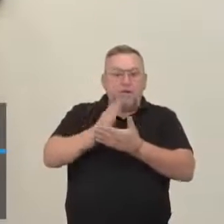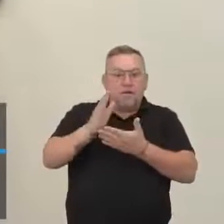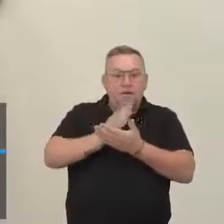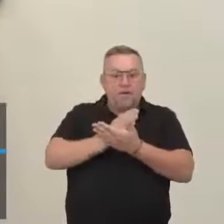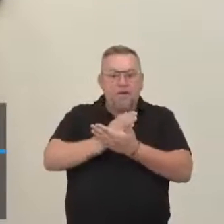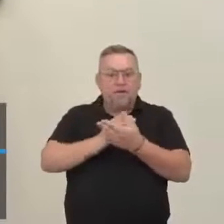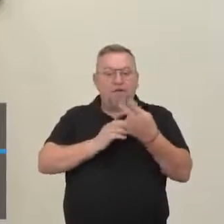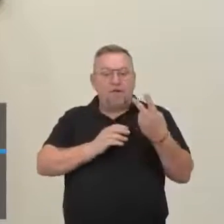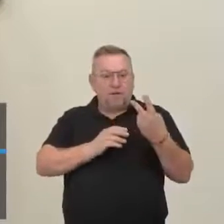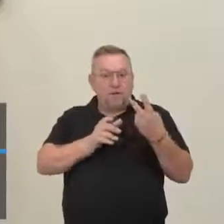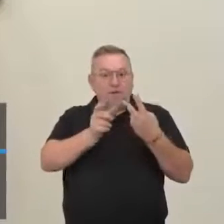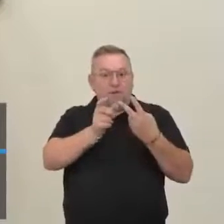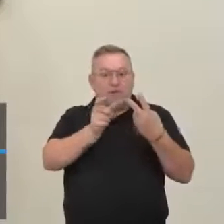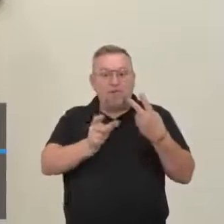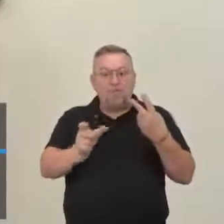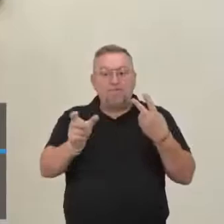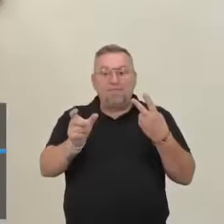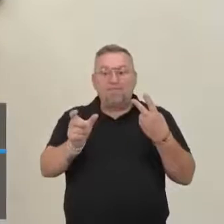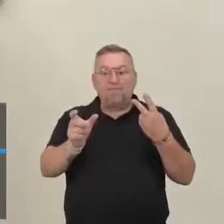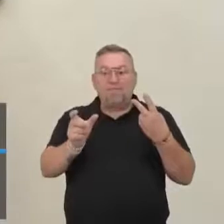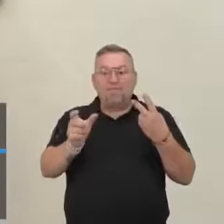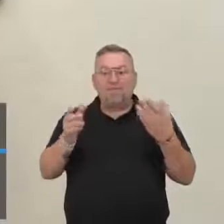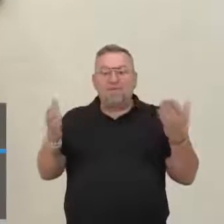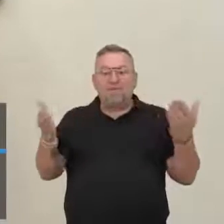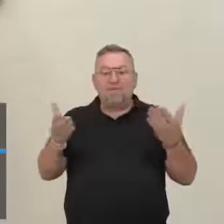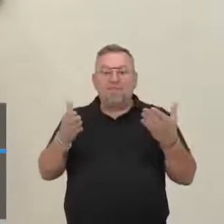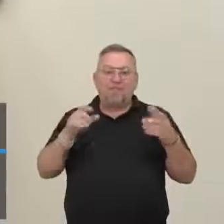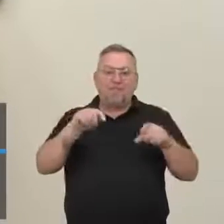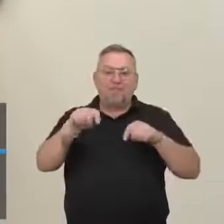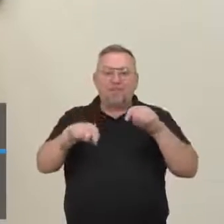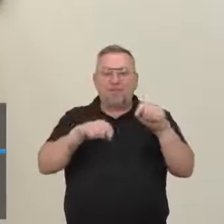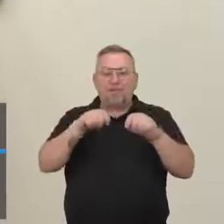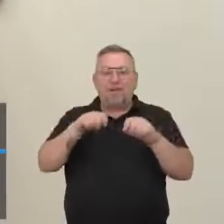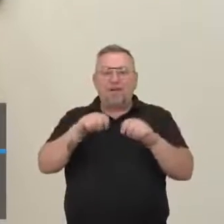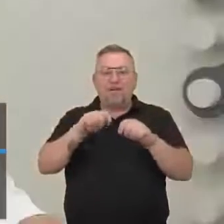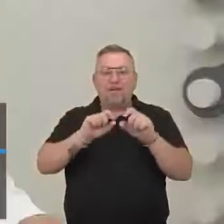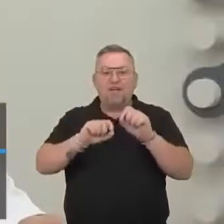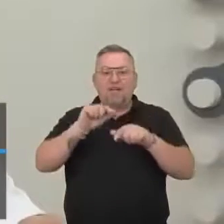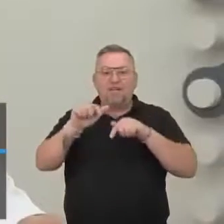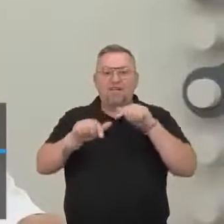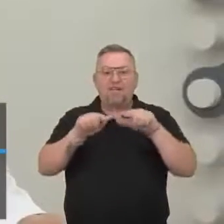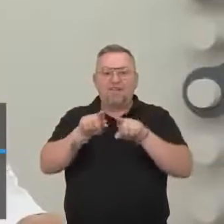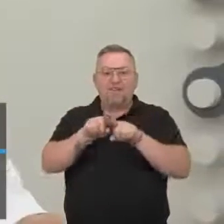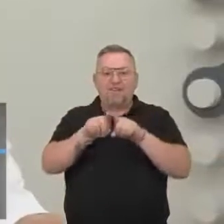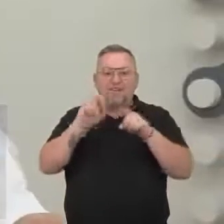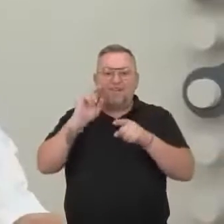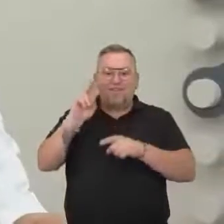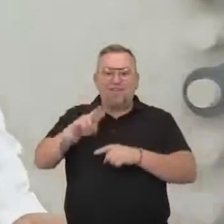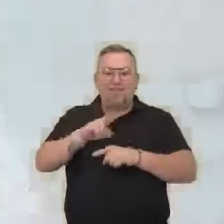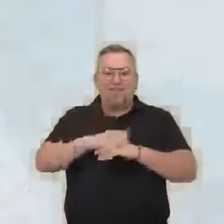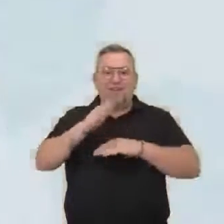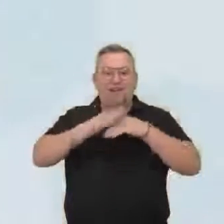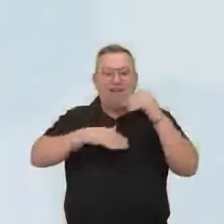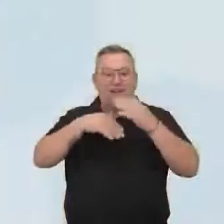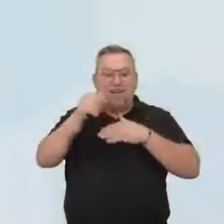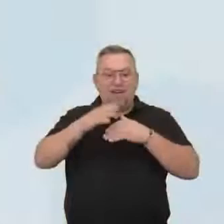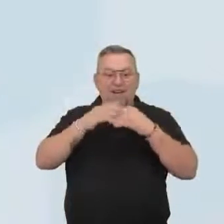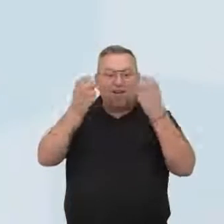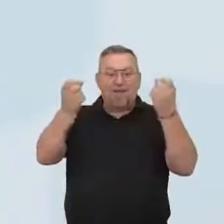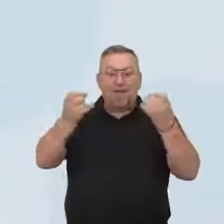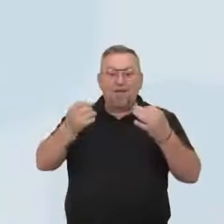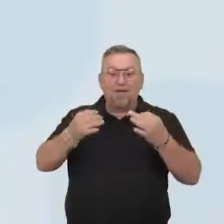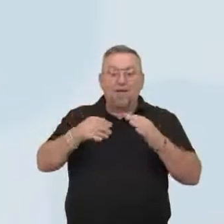em duas partes, certo? E o que nós vamos trabalhar, Joel? Dá para falar em habilidade? Então tá aí, ó. A habilidade é descrever